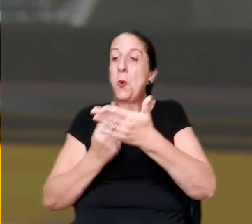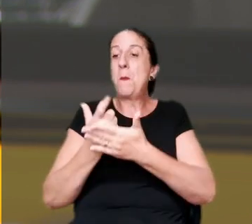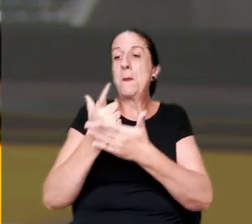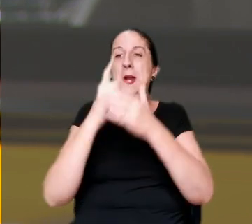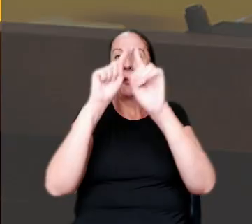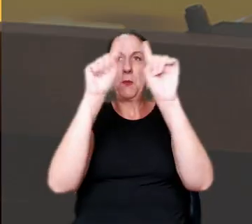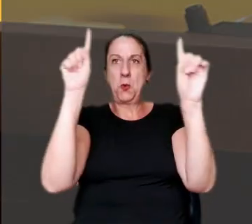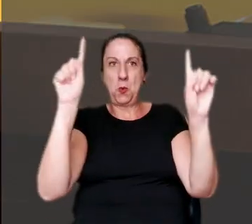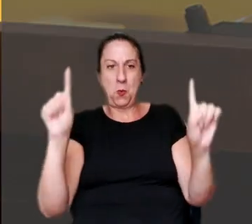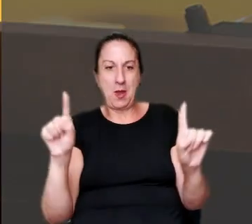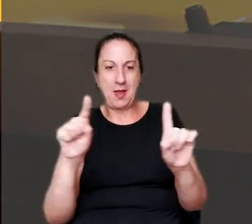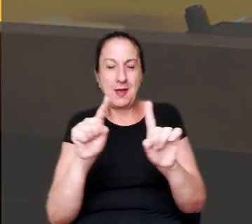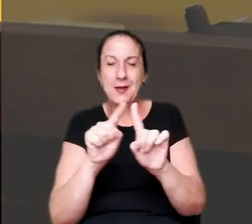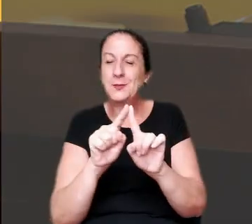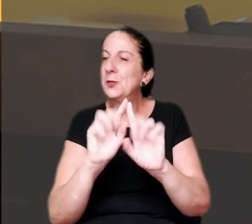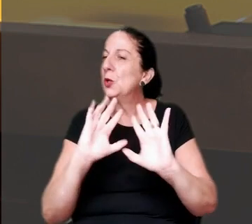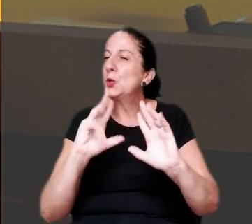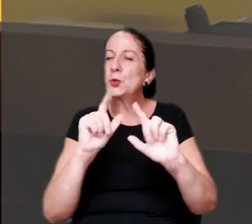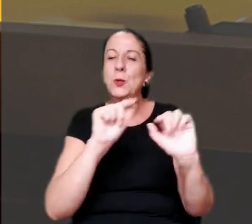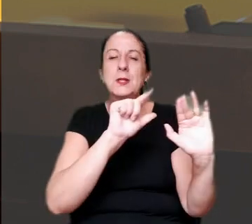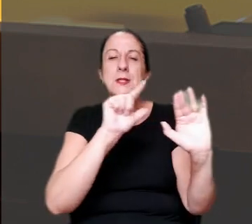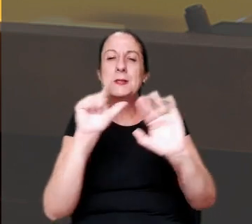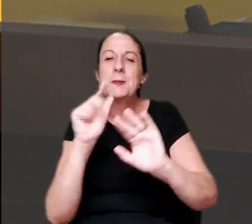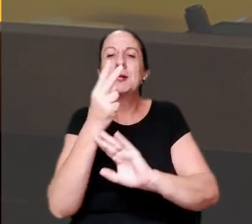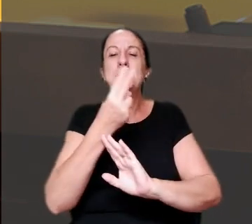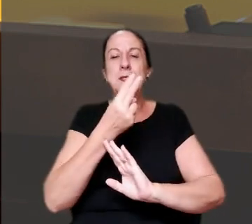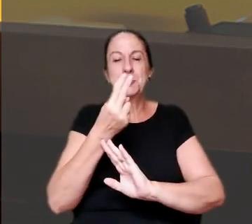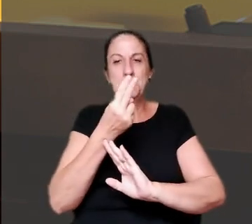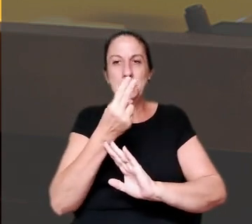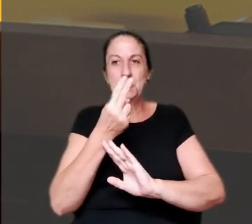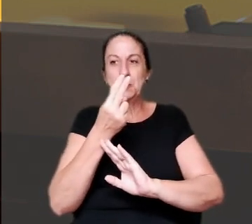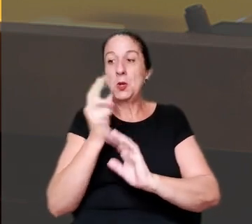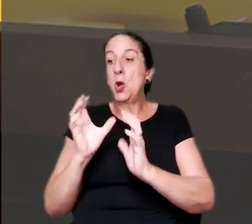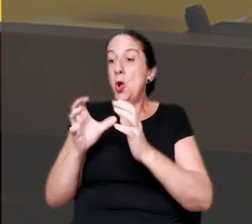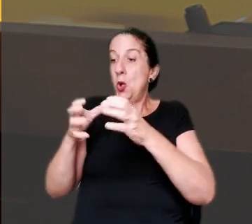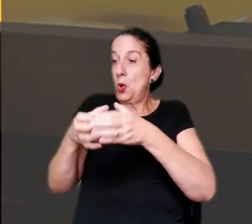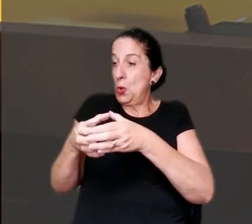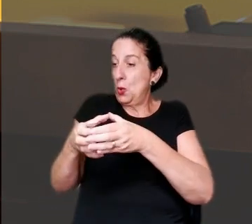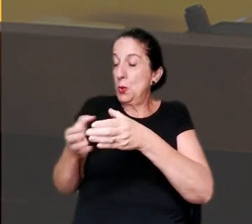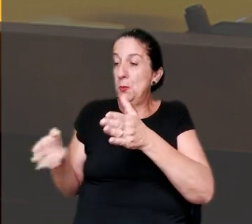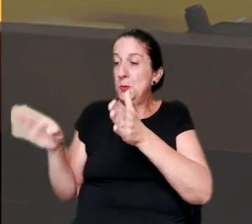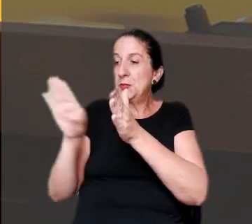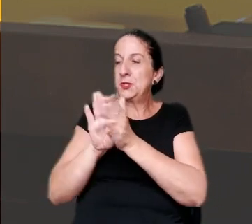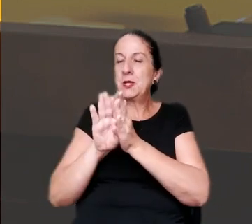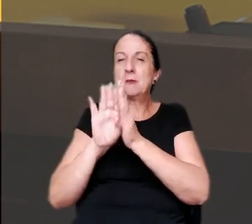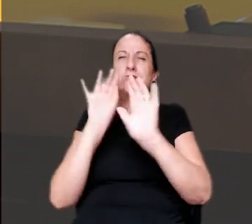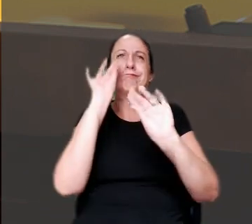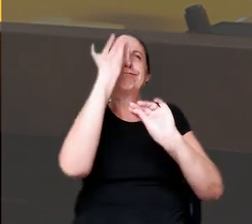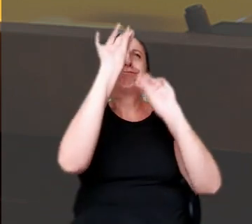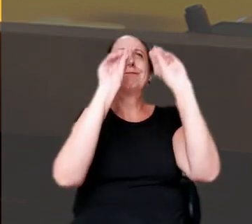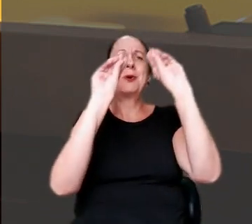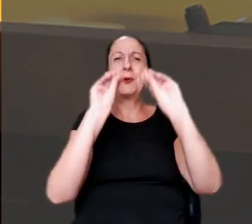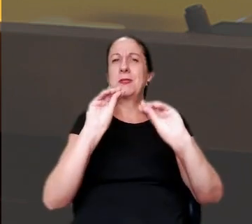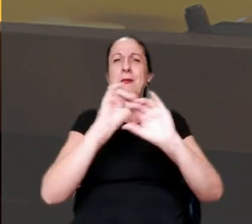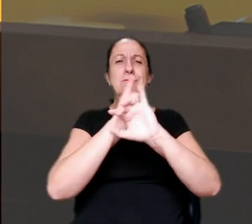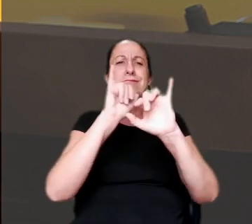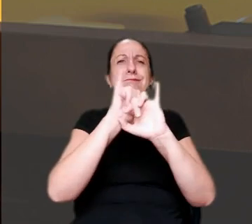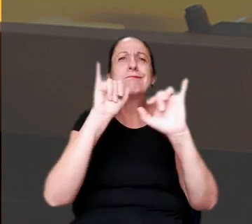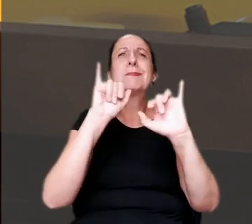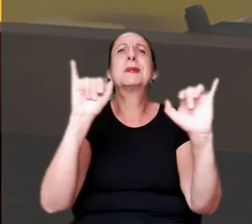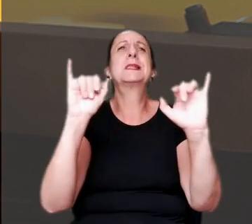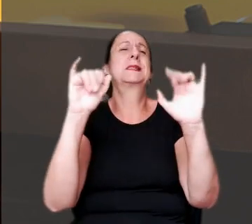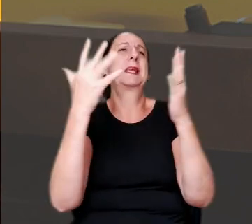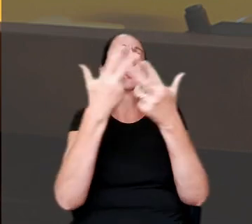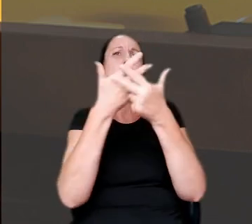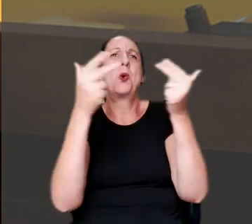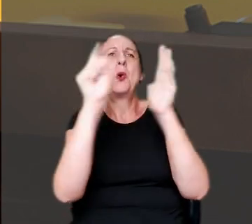mural. Compramos o quadro, tal, e toda semana, segunda-feira, a equipe chegava e cobria aquele quadro